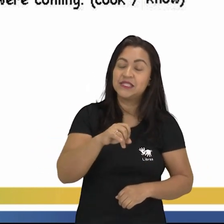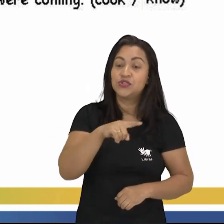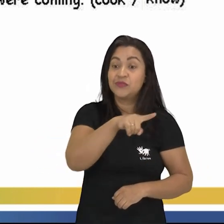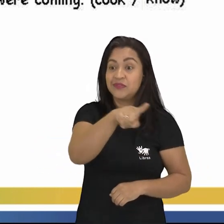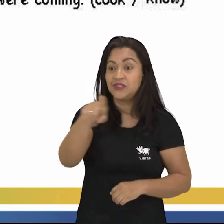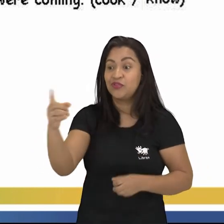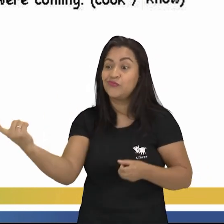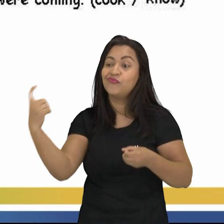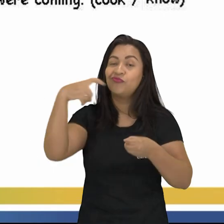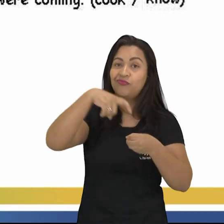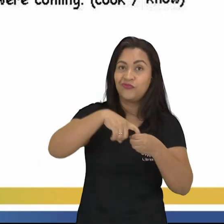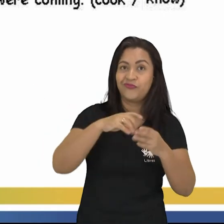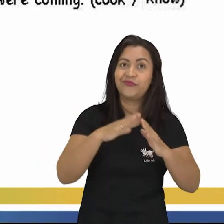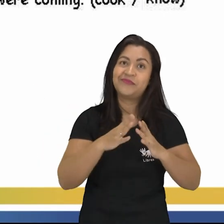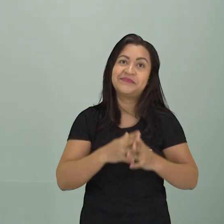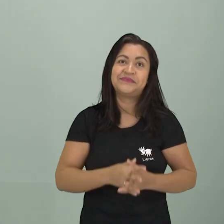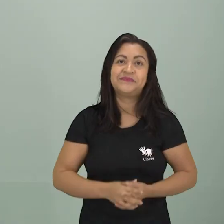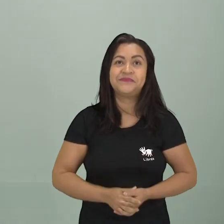vindo.